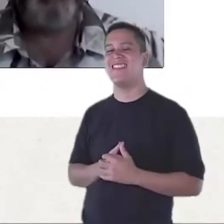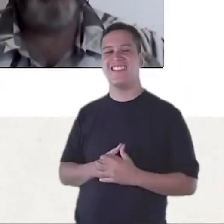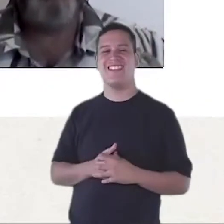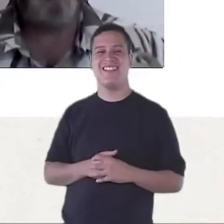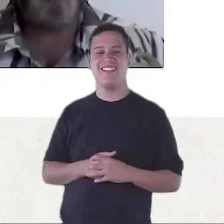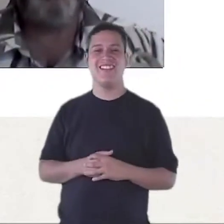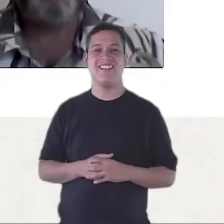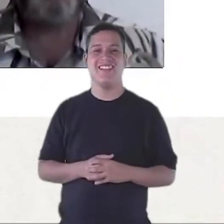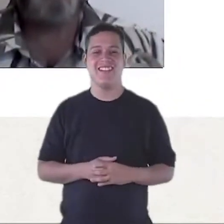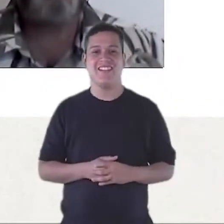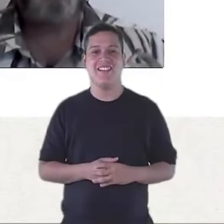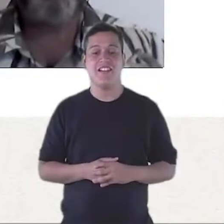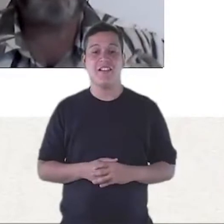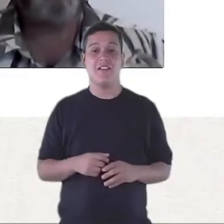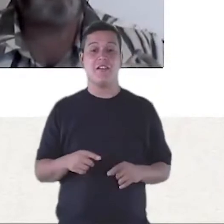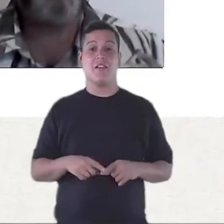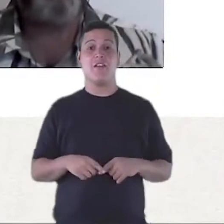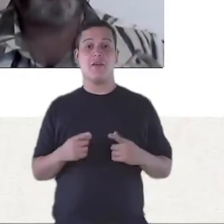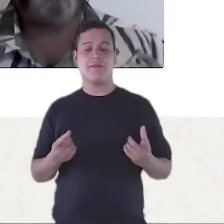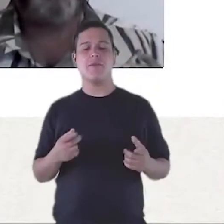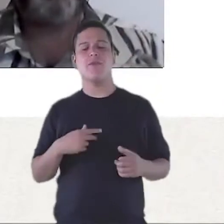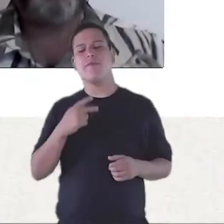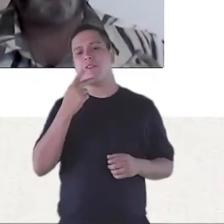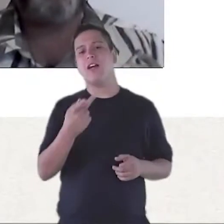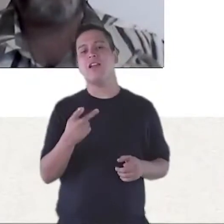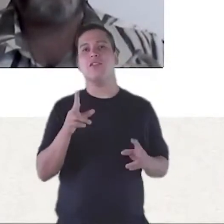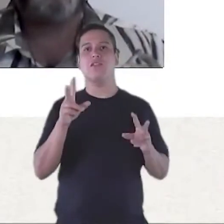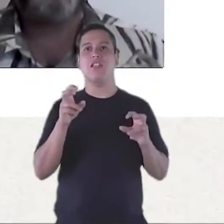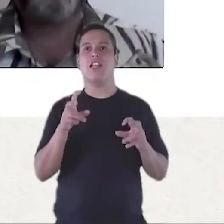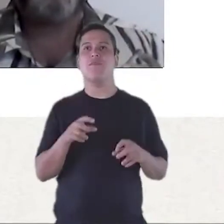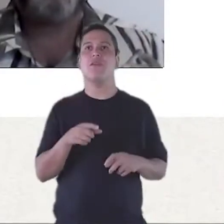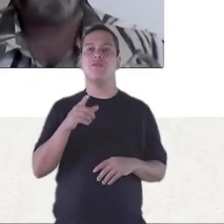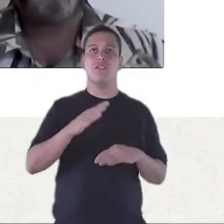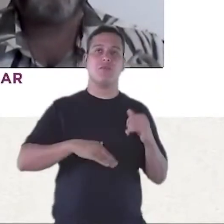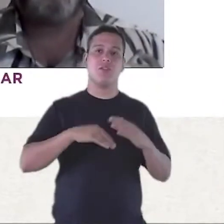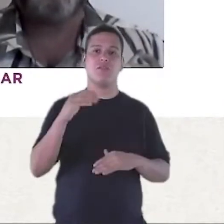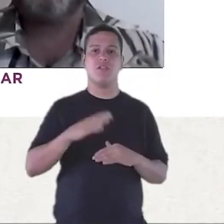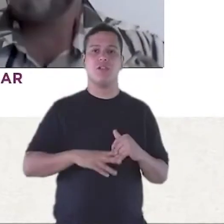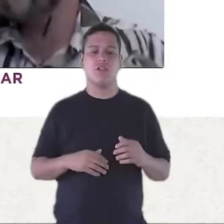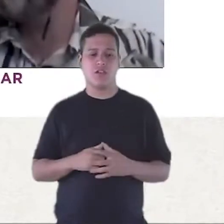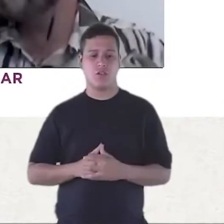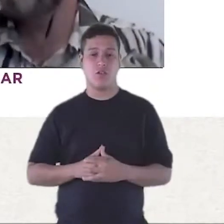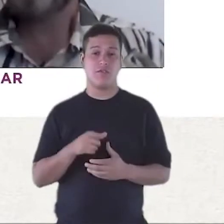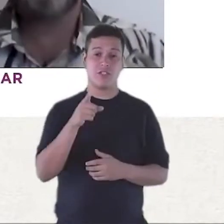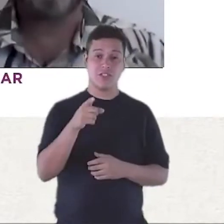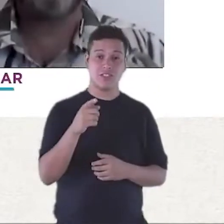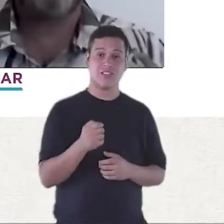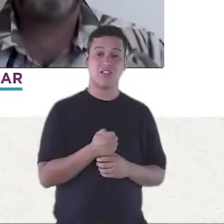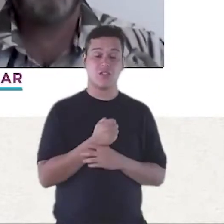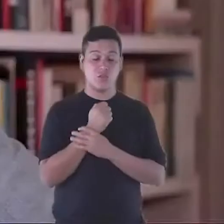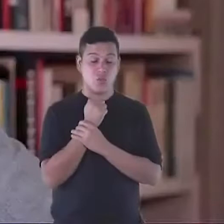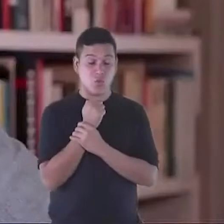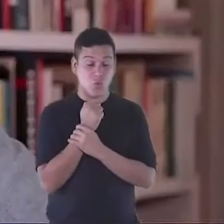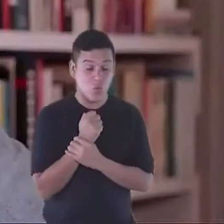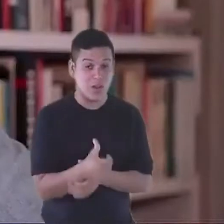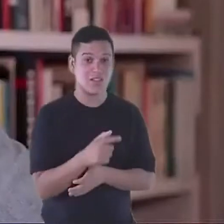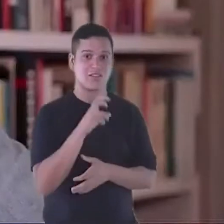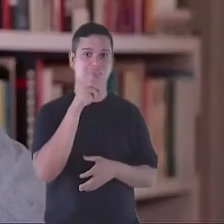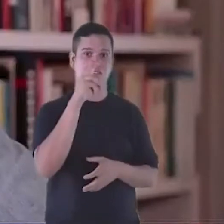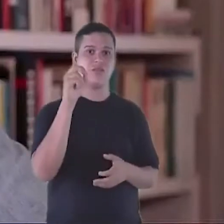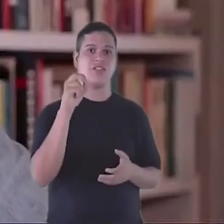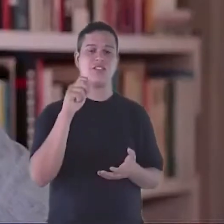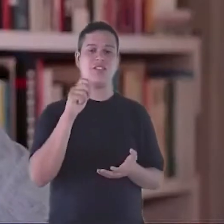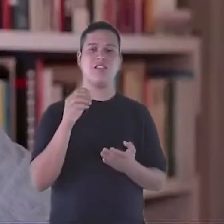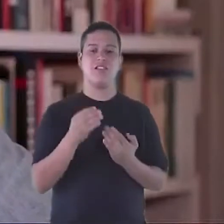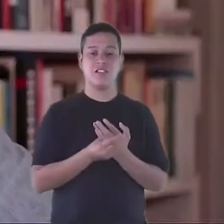Mas, Carpi, vamos falar do escritor profissional. Cara, tu tá beirando 50 livros. Sim. Você não